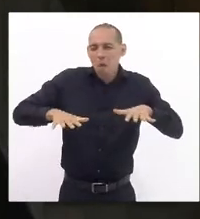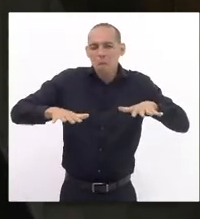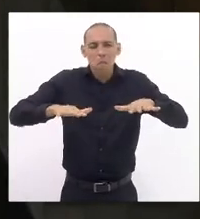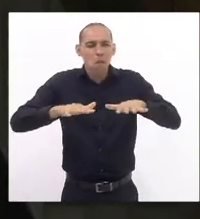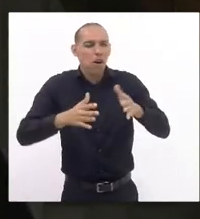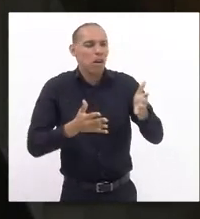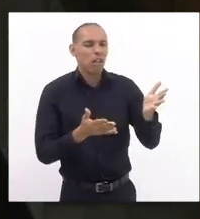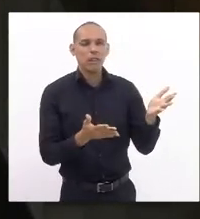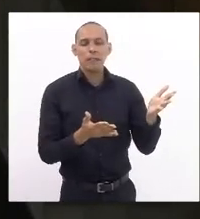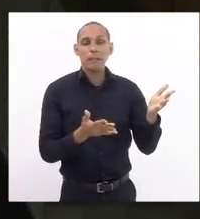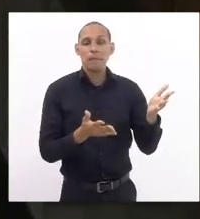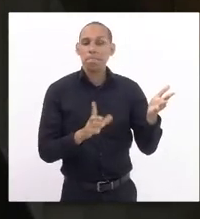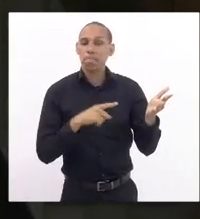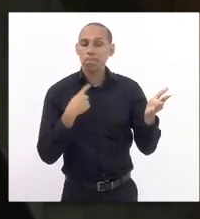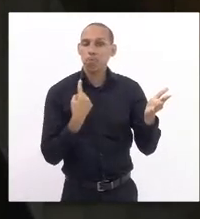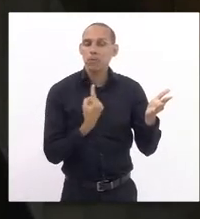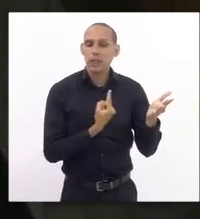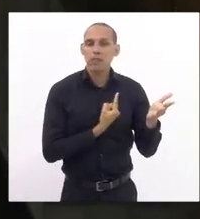estivemos